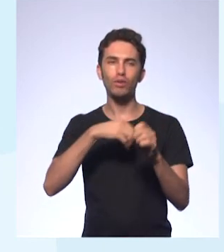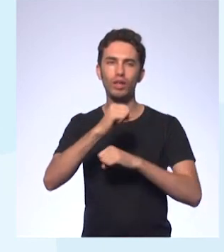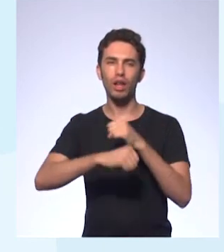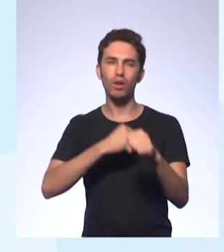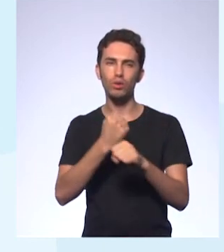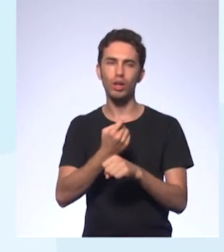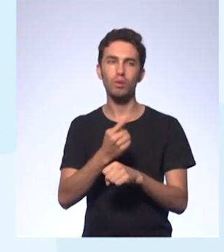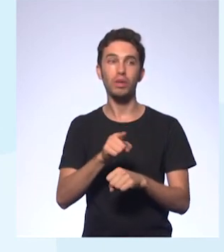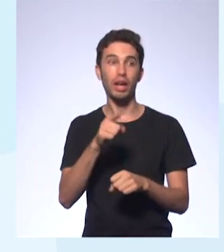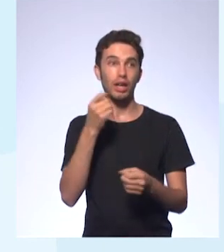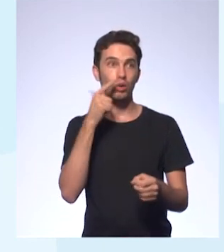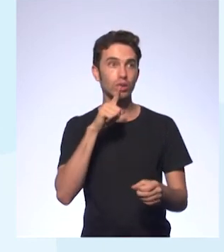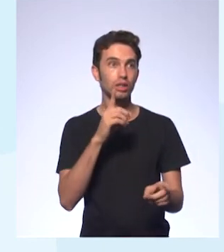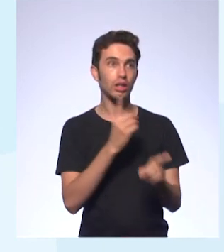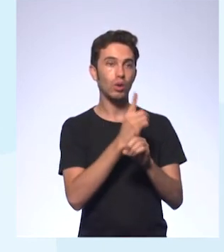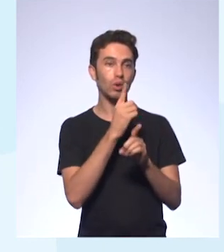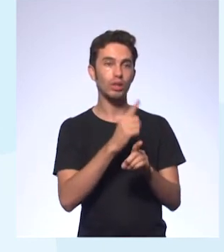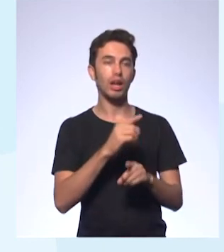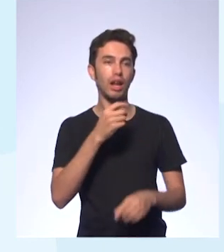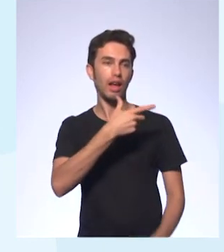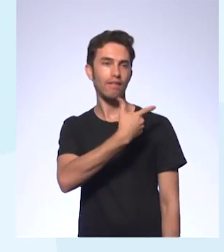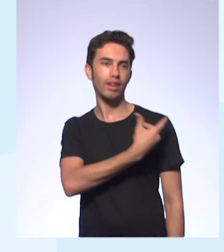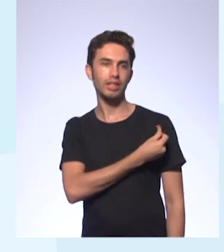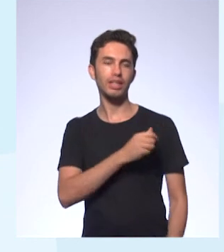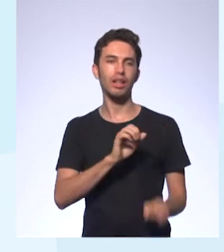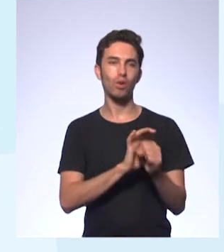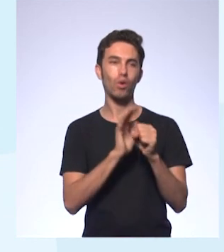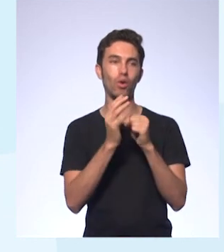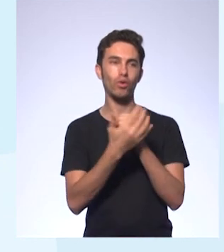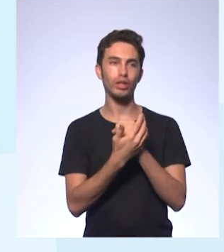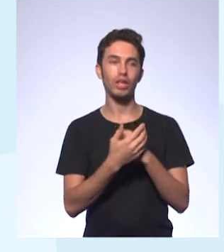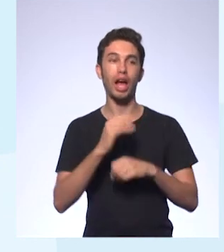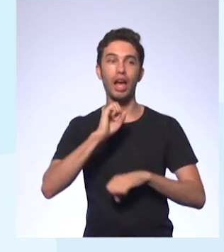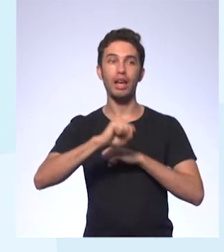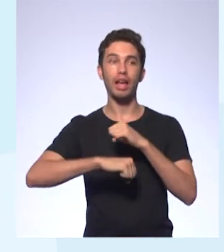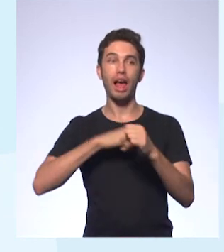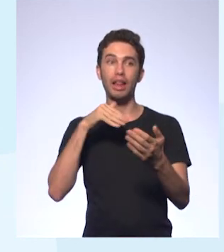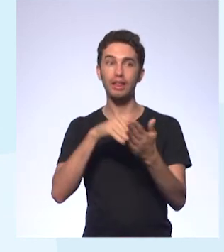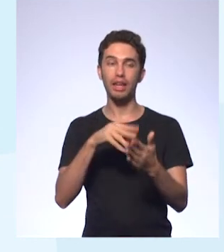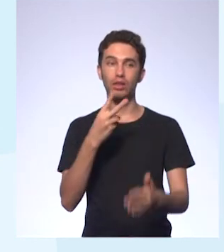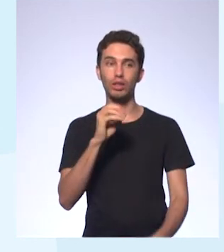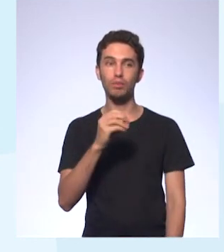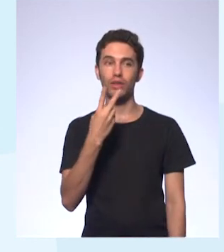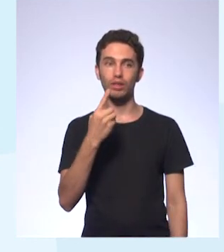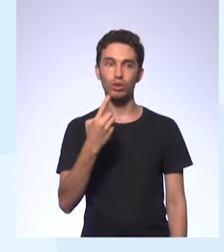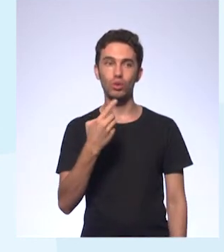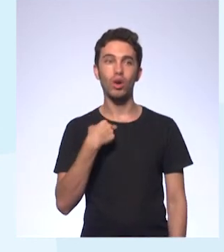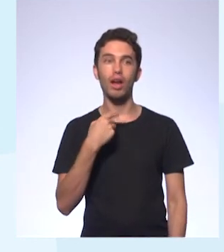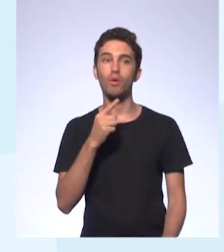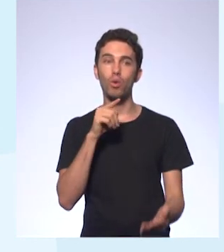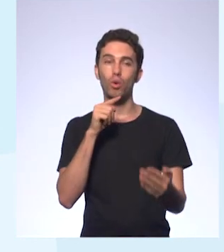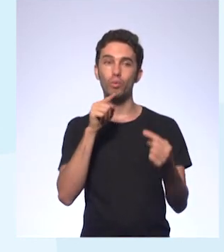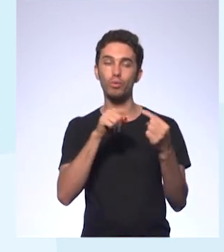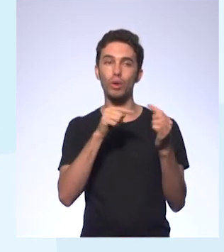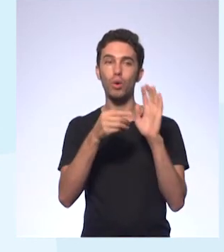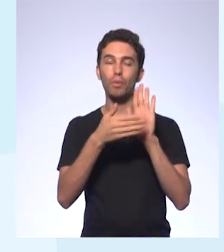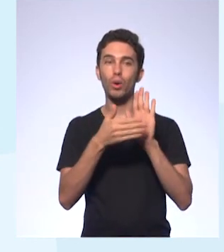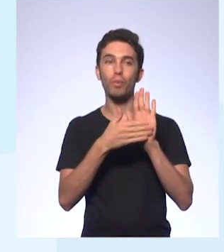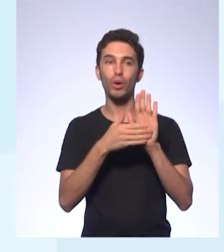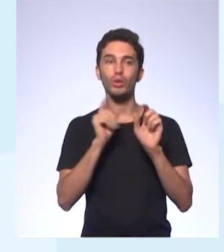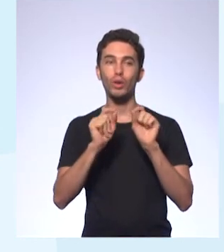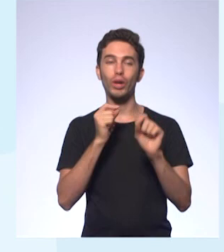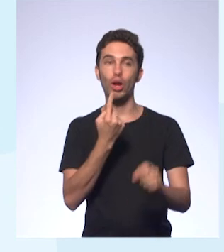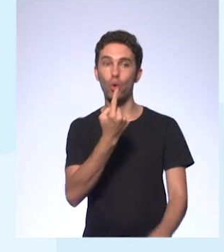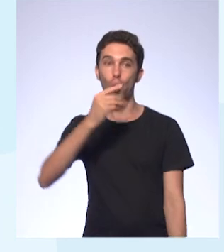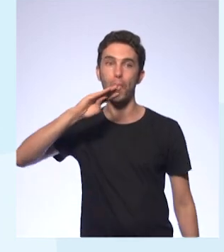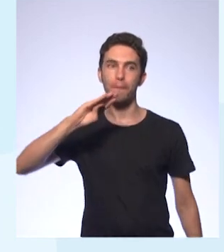estiver pronta. Até 2021, o plano é chegar a 1 bilhão destes equipamentos. Assim que as vacinas forem licenciadas,